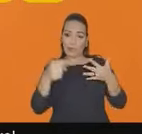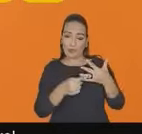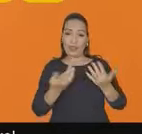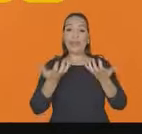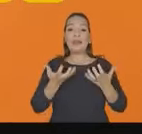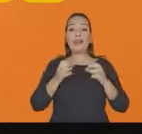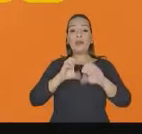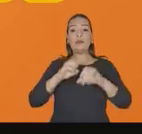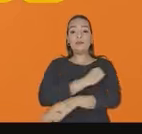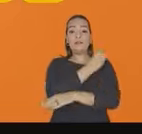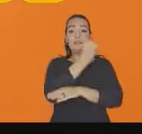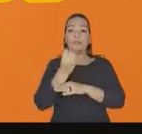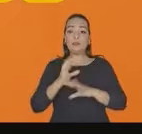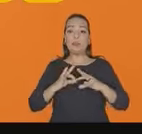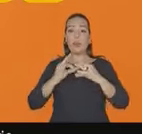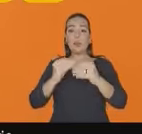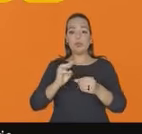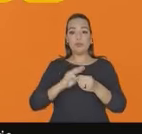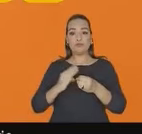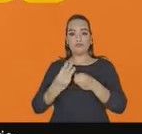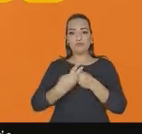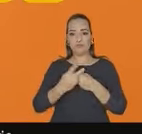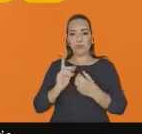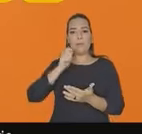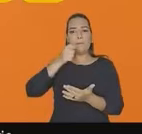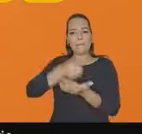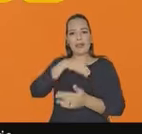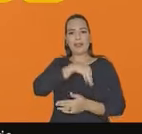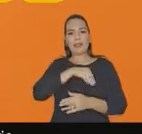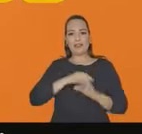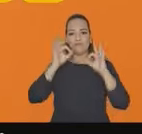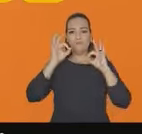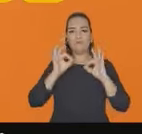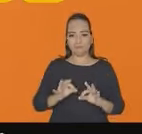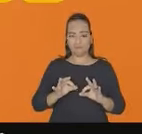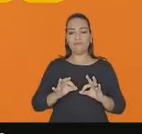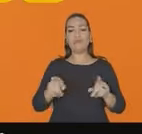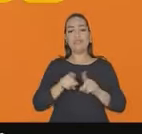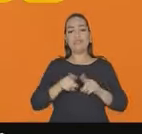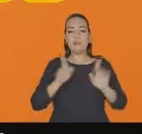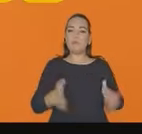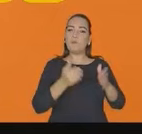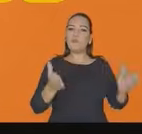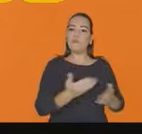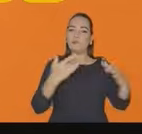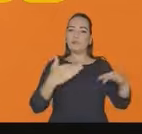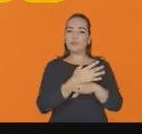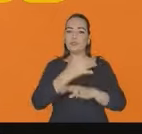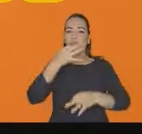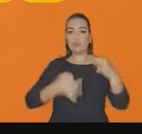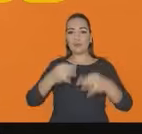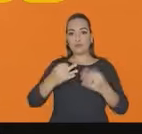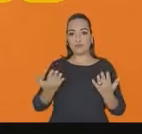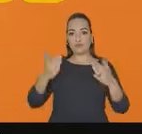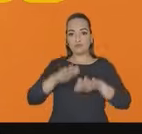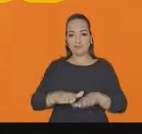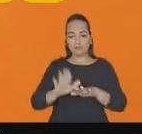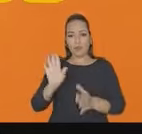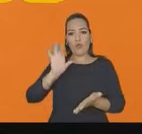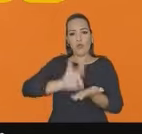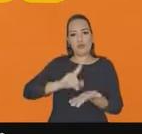ensino integral em toda a rede municipal, pagar o piso nacional do magistério e promover uma cidade mais justa e inclusiva. Com honestidade